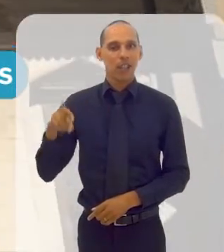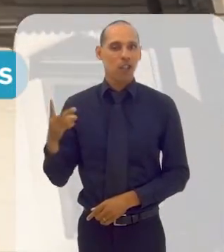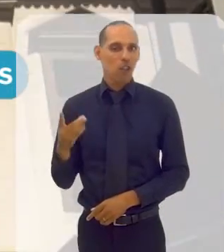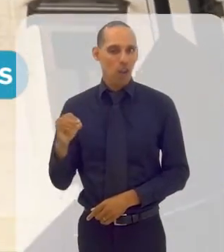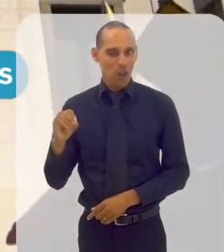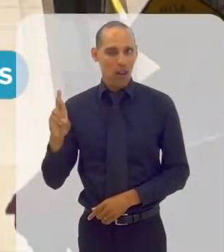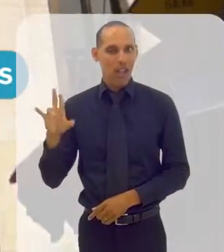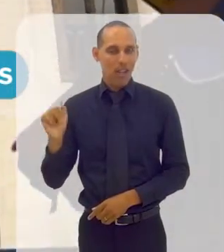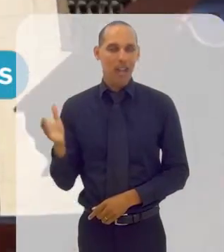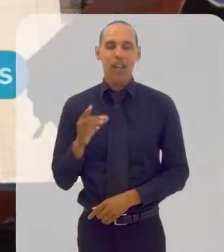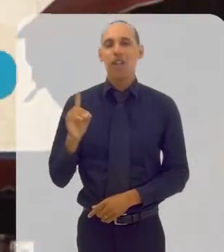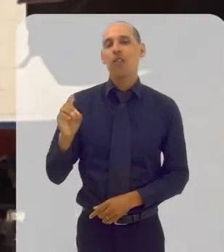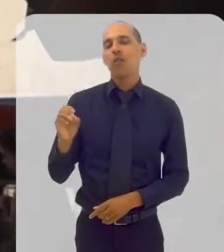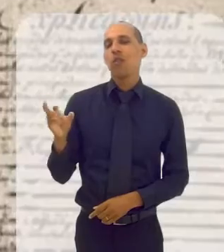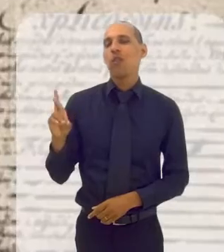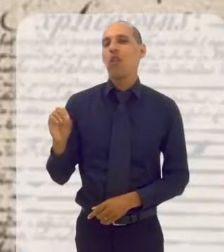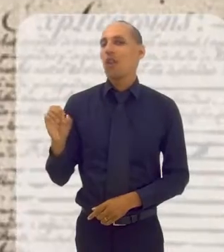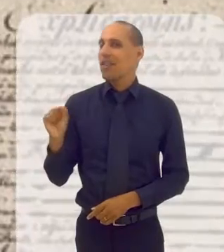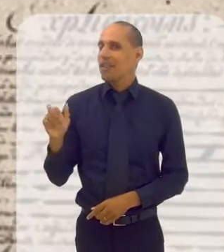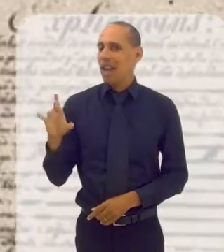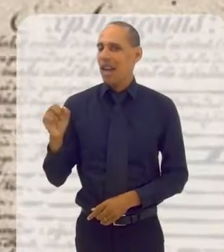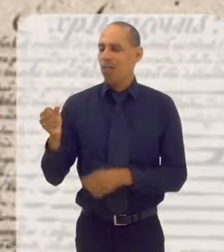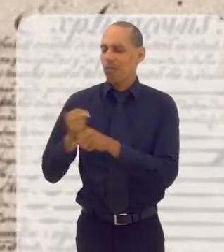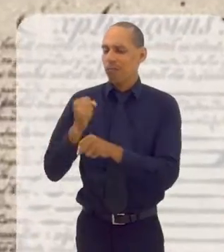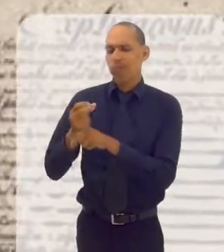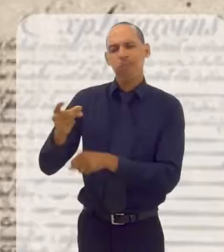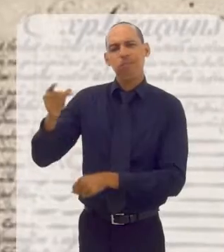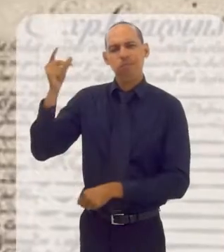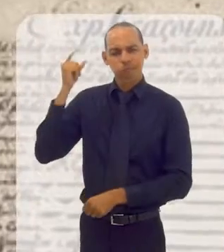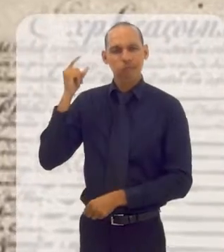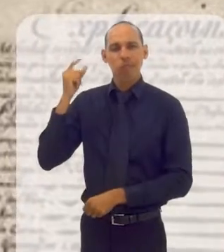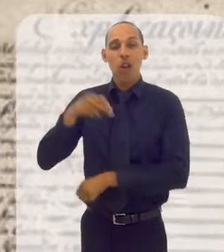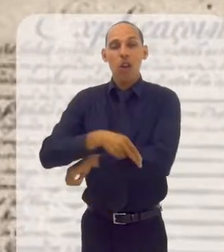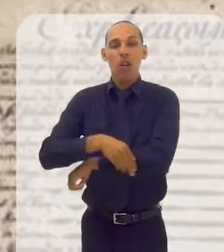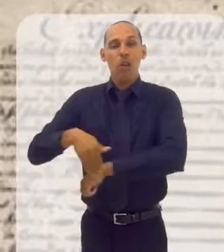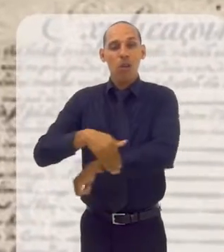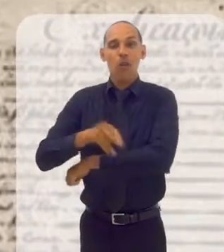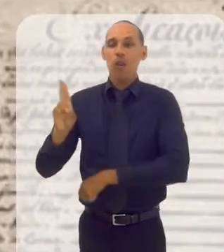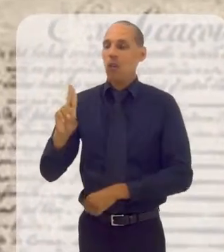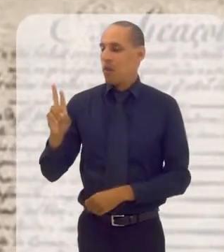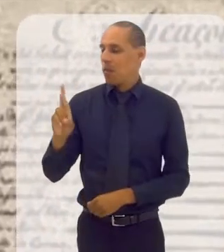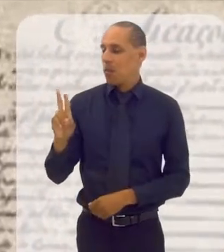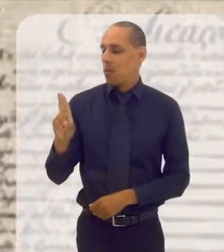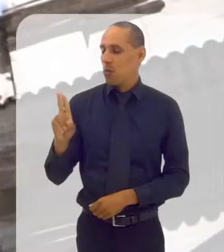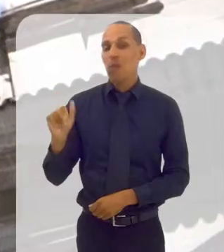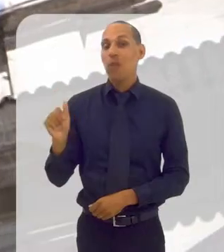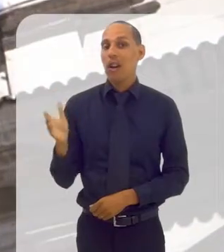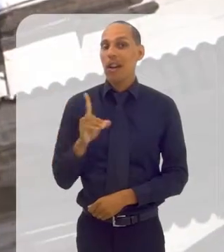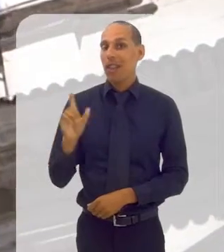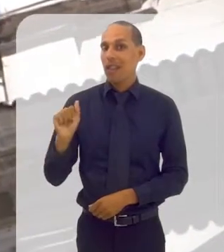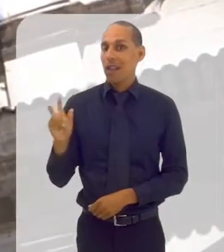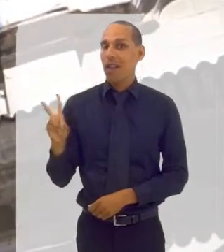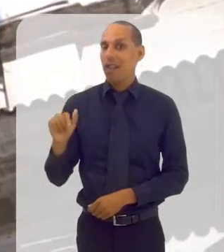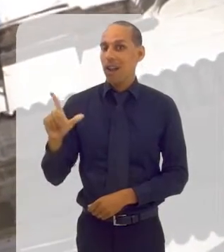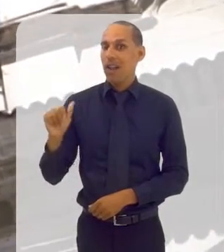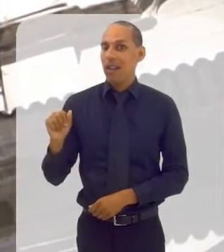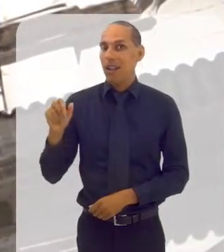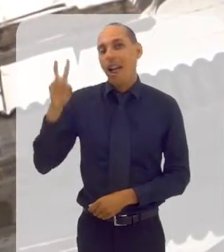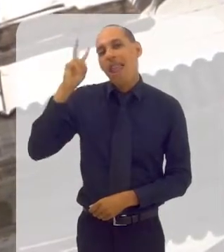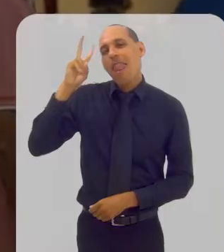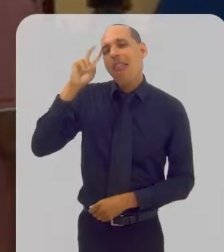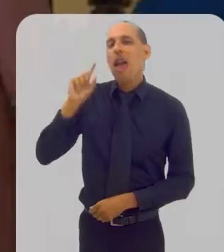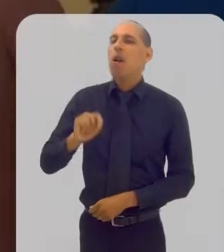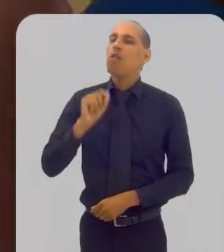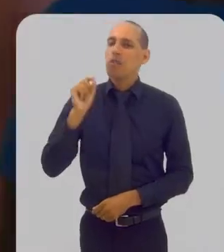Pretos. Ela foi construída quando a rua ainda se chamava Rua da Vala, né? E ela remete a uma memória muito